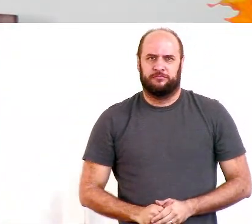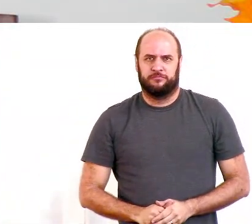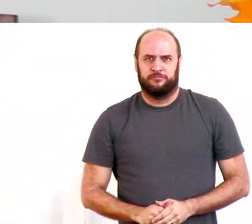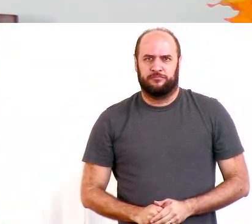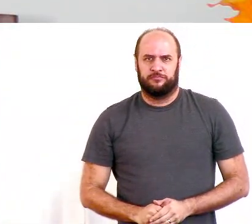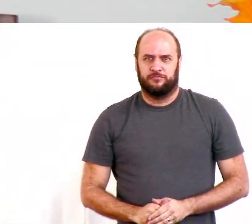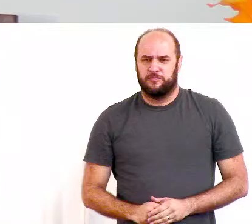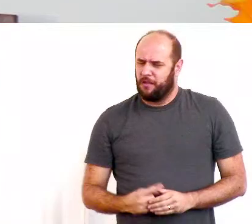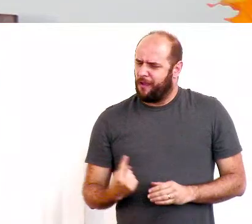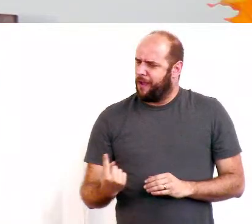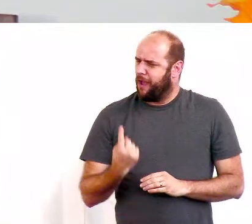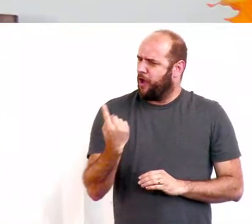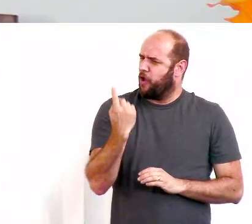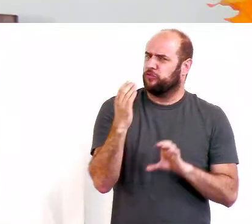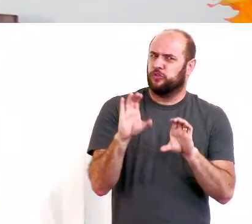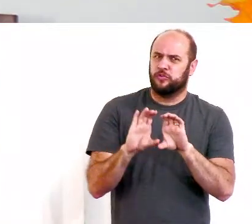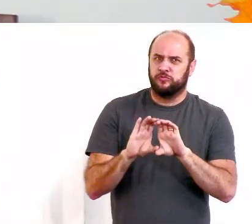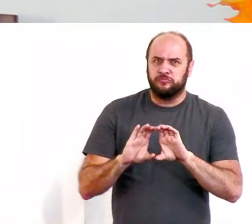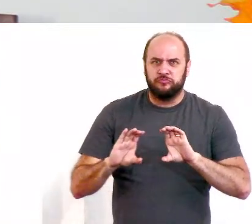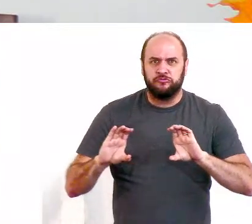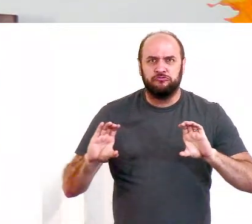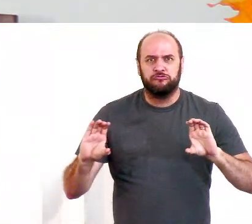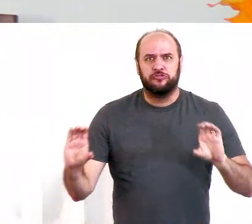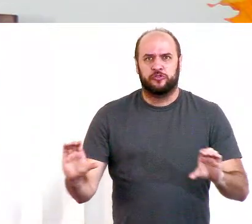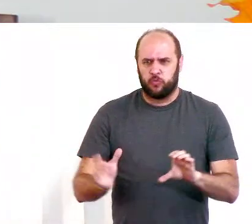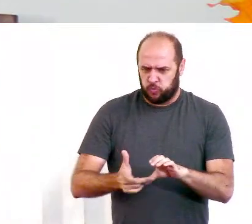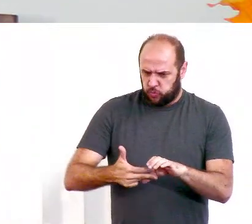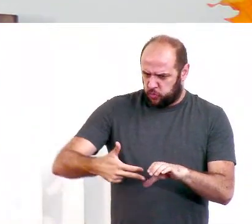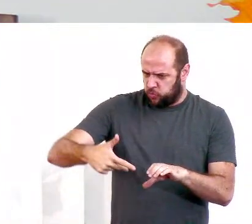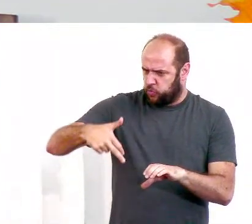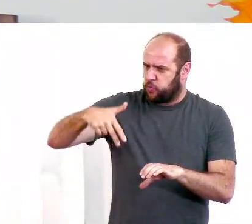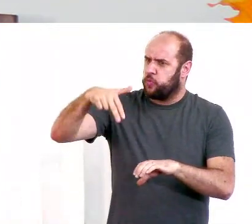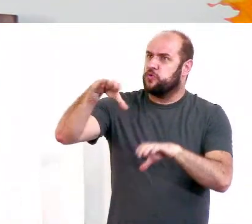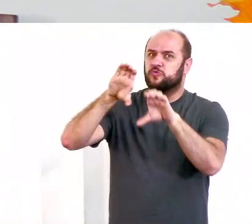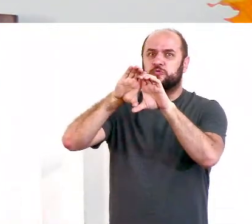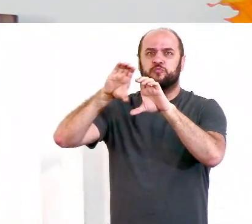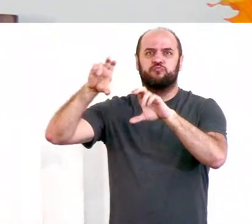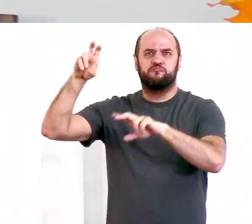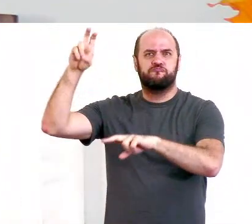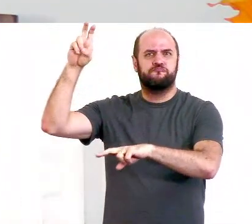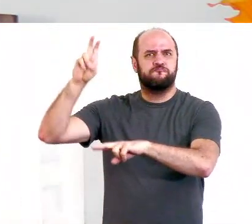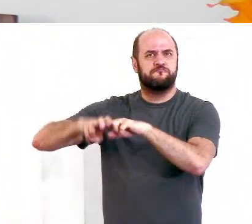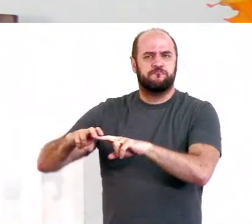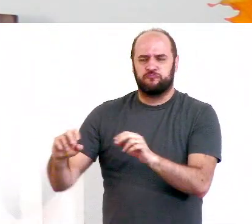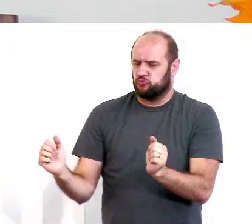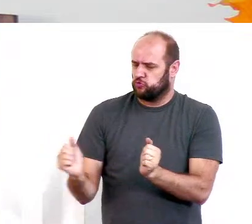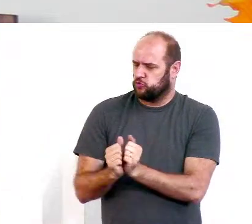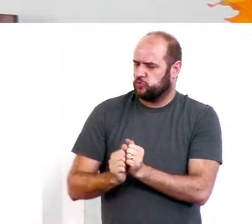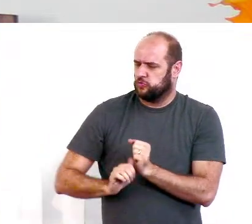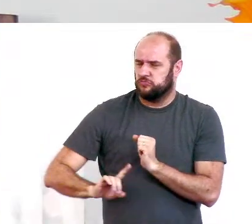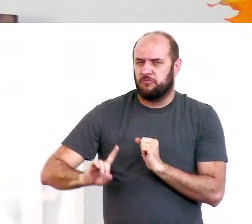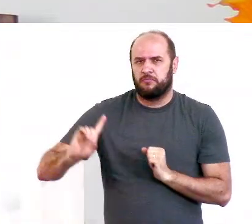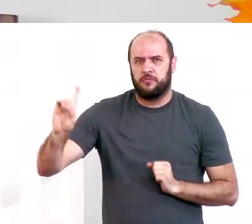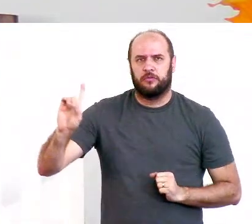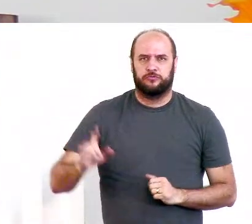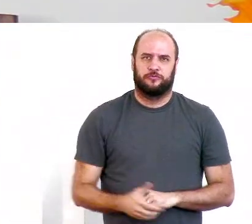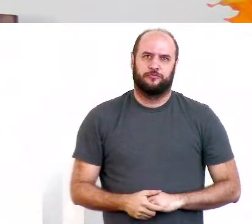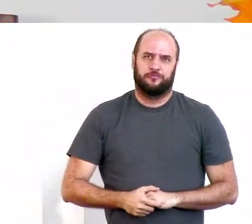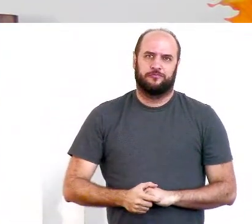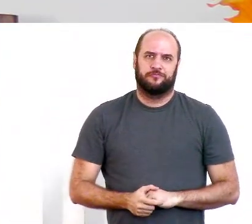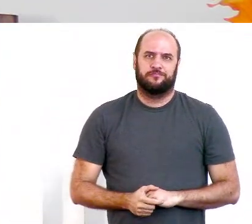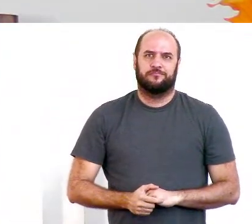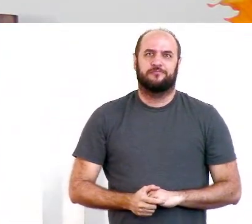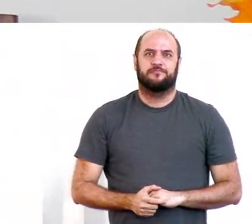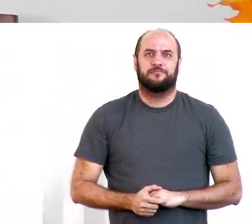Para as alturas do céu, Ele foi até o céu e se assentou à direita de Deus, tendo